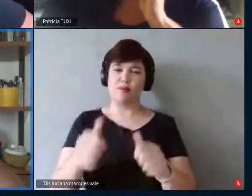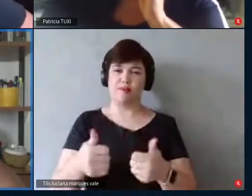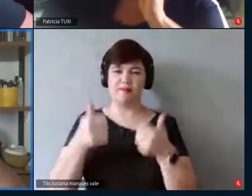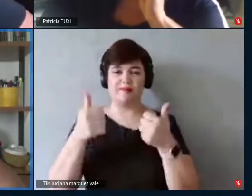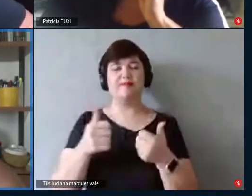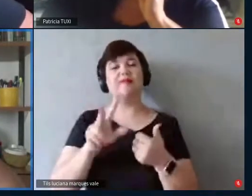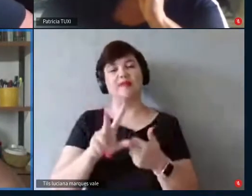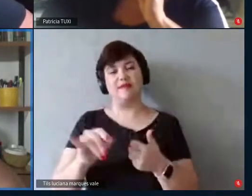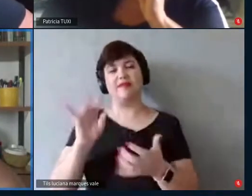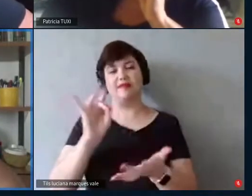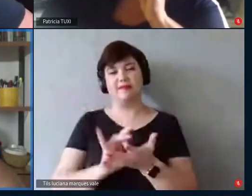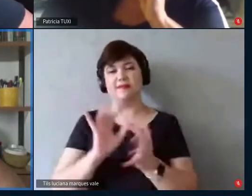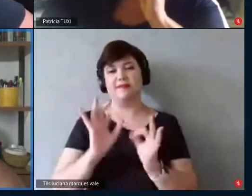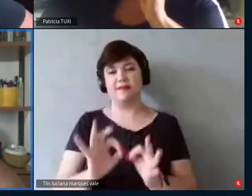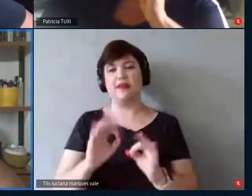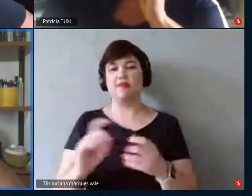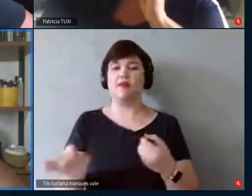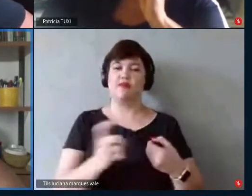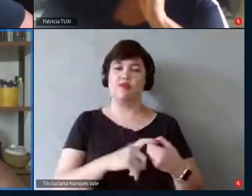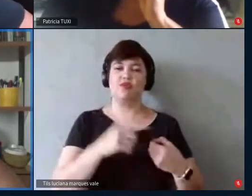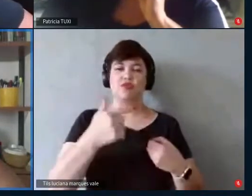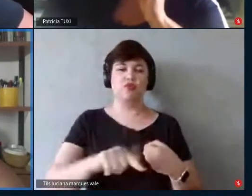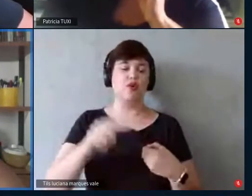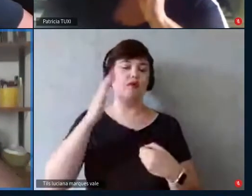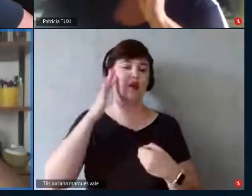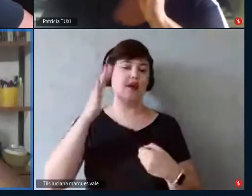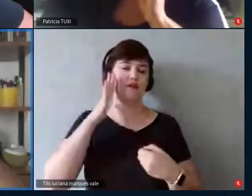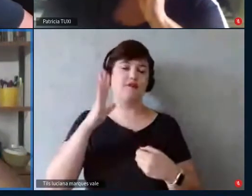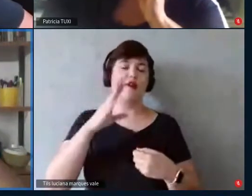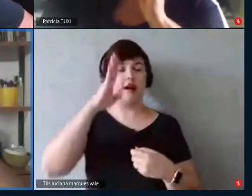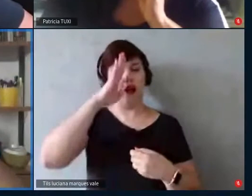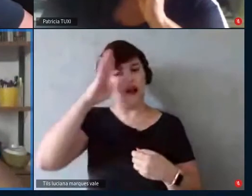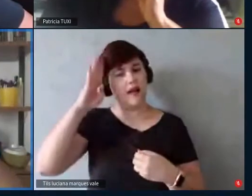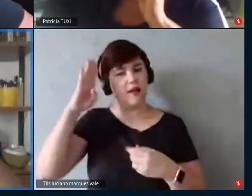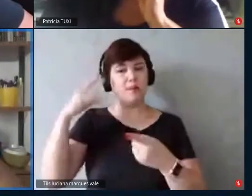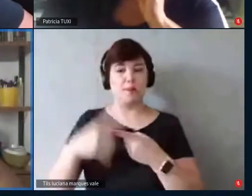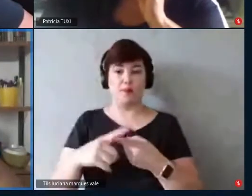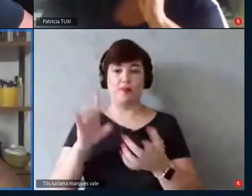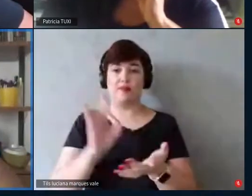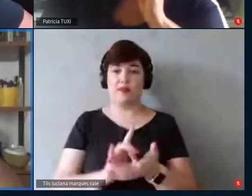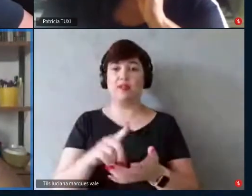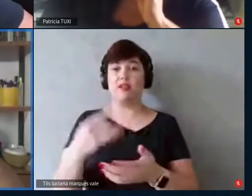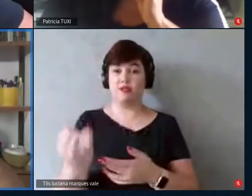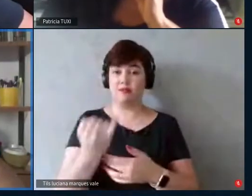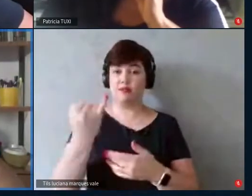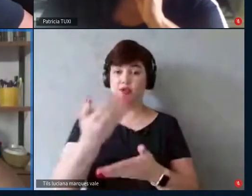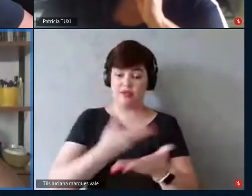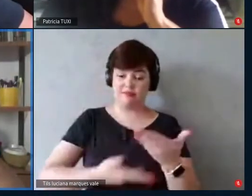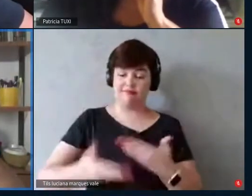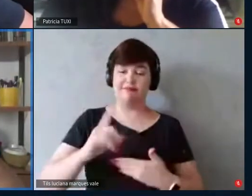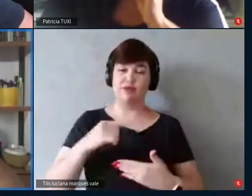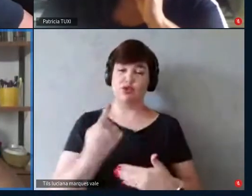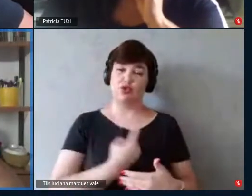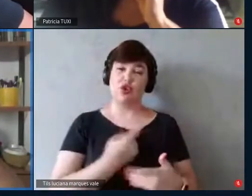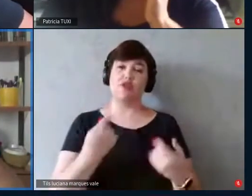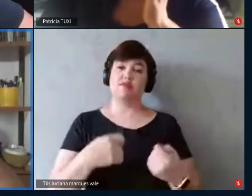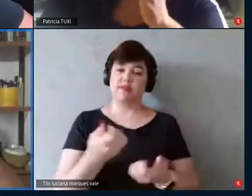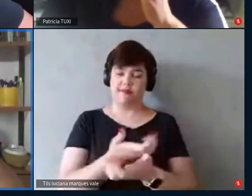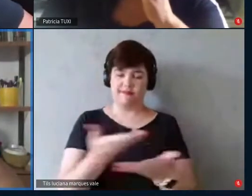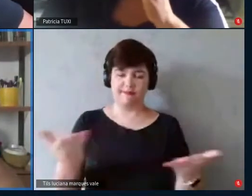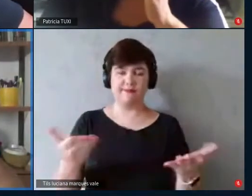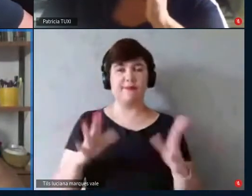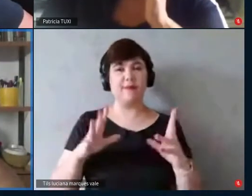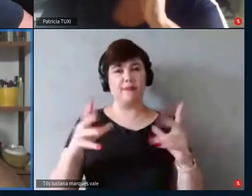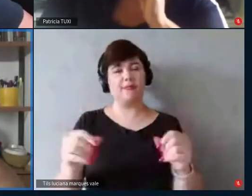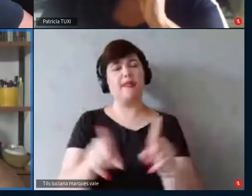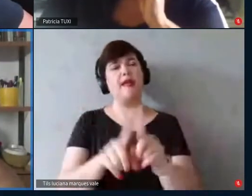com certeza tem que voltar para a reflexão acadêmica, porque ela precisa da gente, né? Precisa de vocês. E